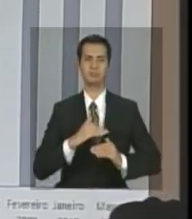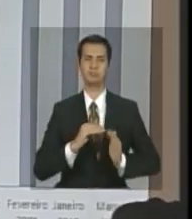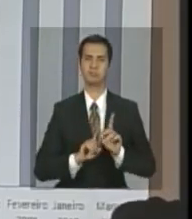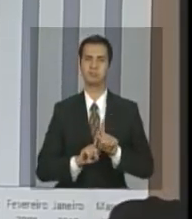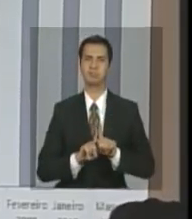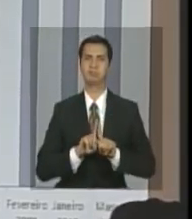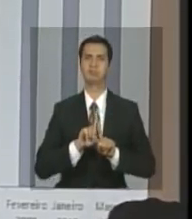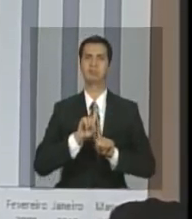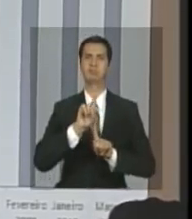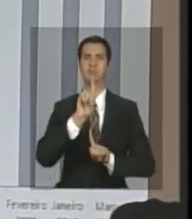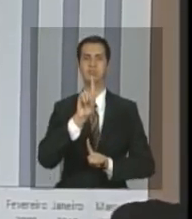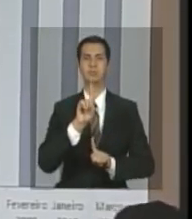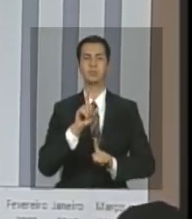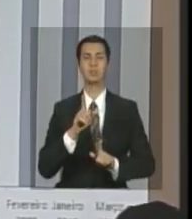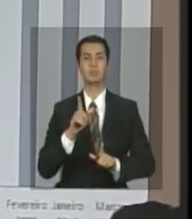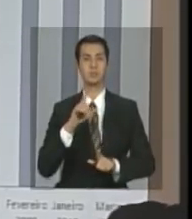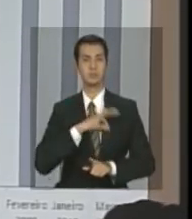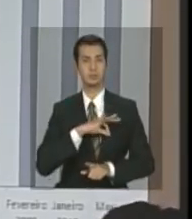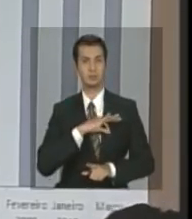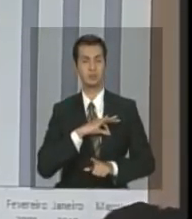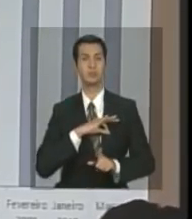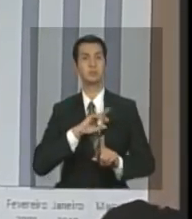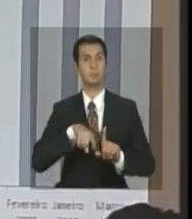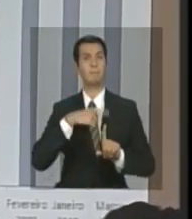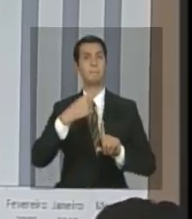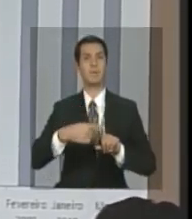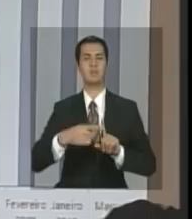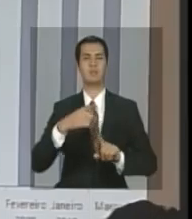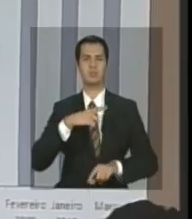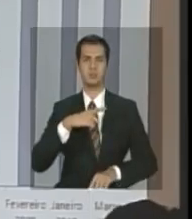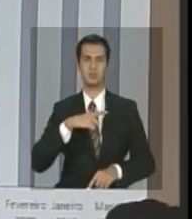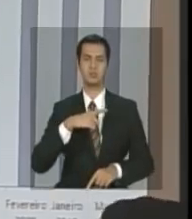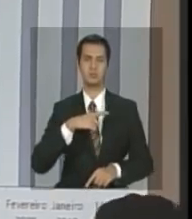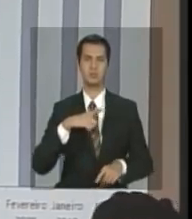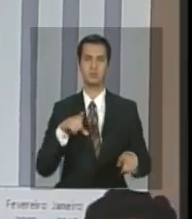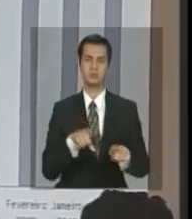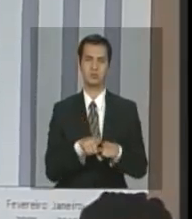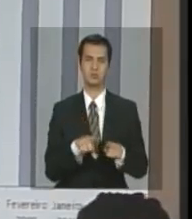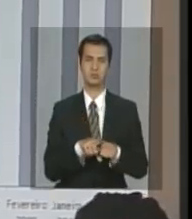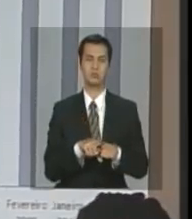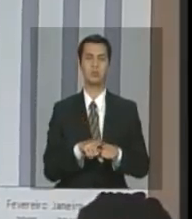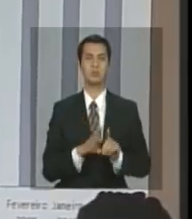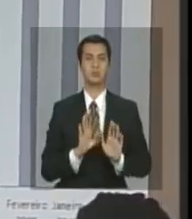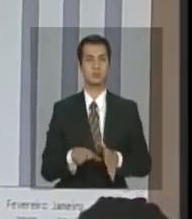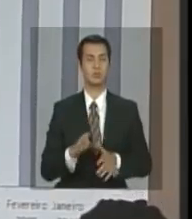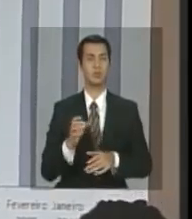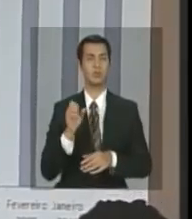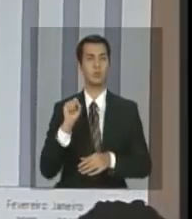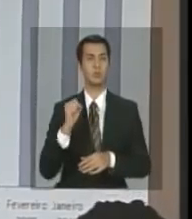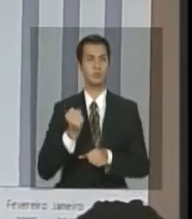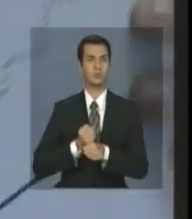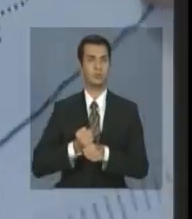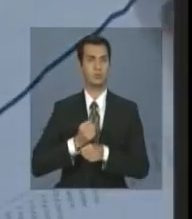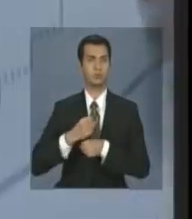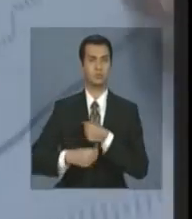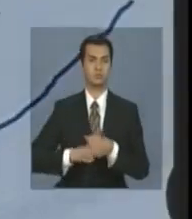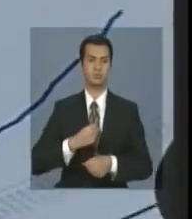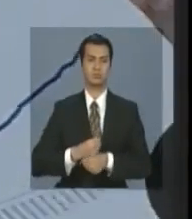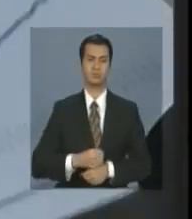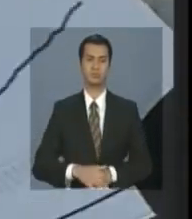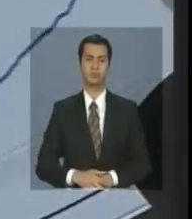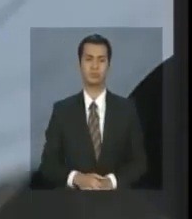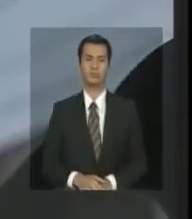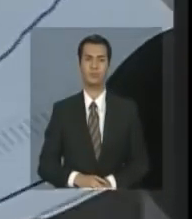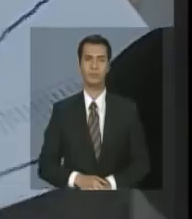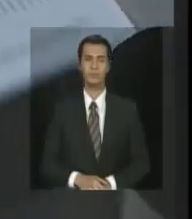não veio só crescendo segundo a inflação, mas ele veio tendo ganhos reais ao longo dos últimos 8 anos. Qual